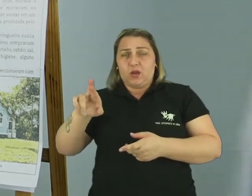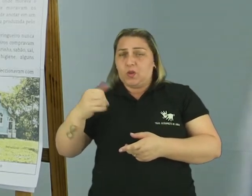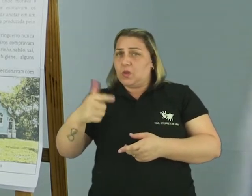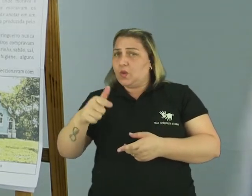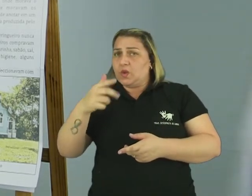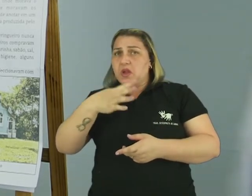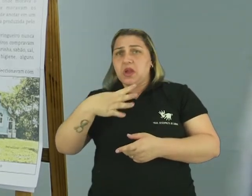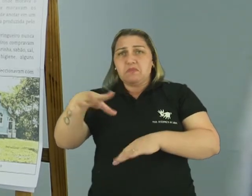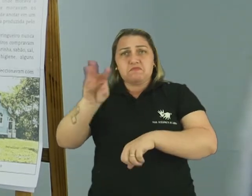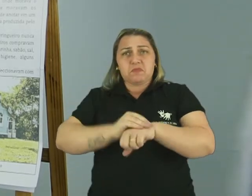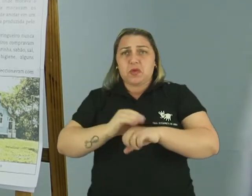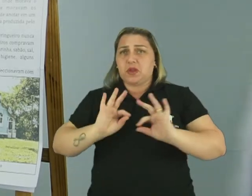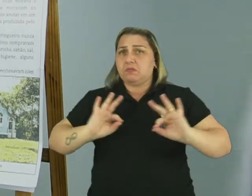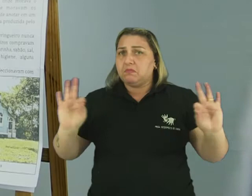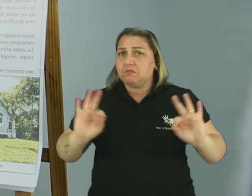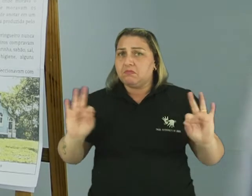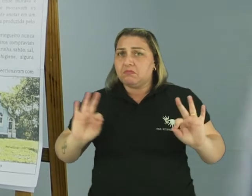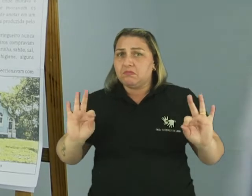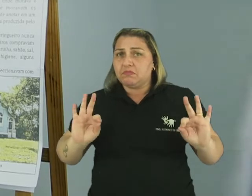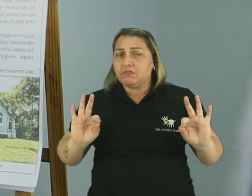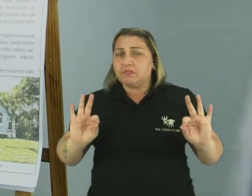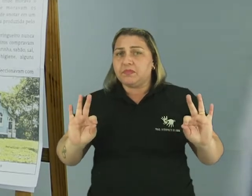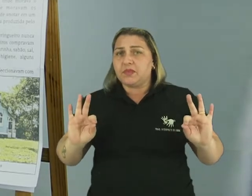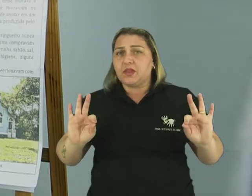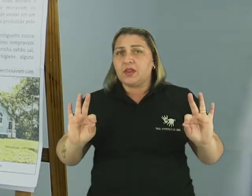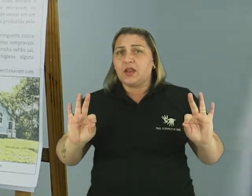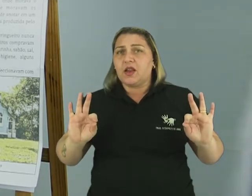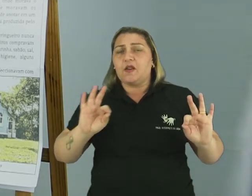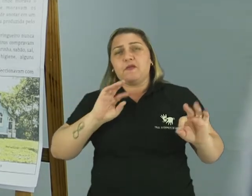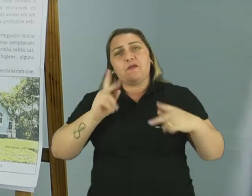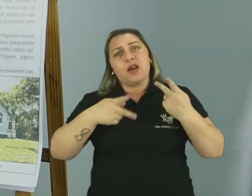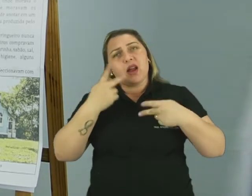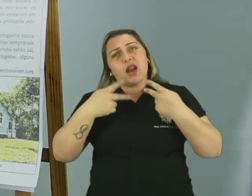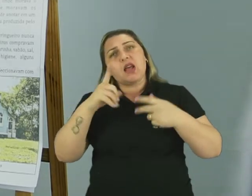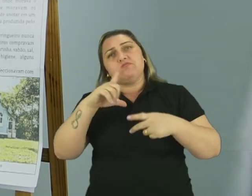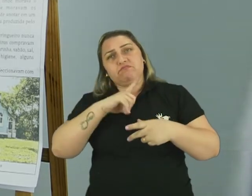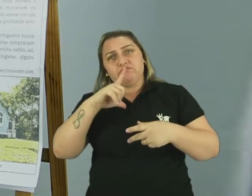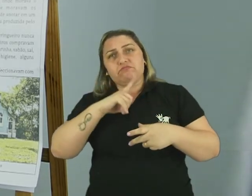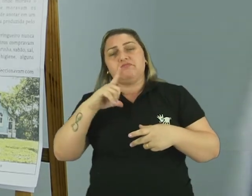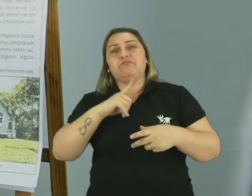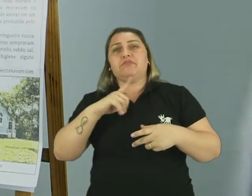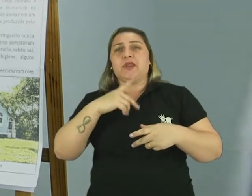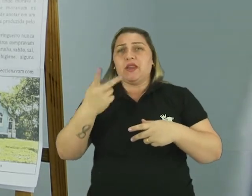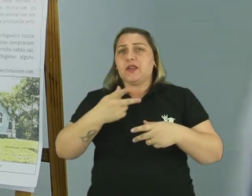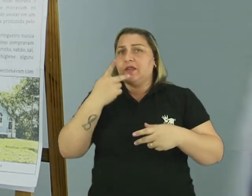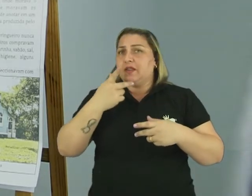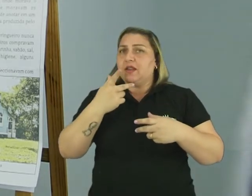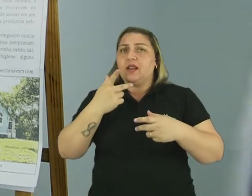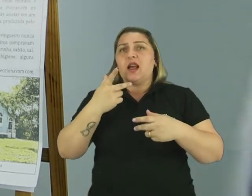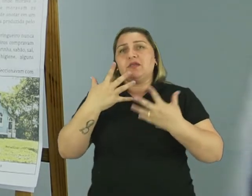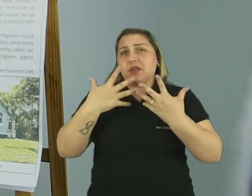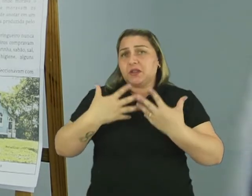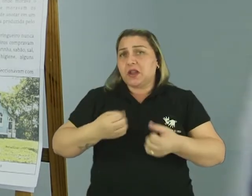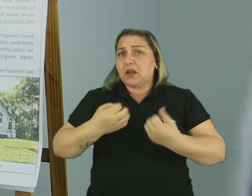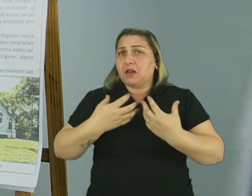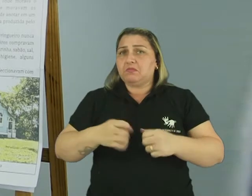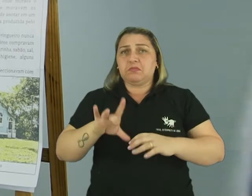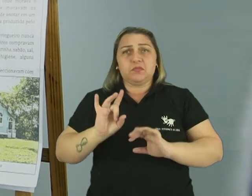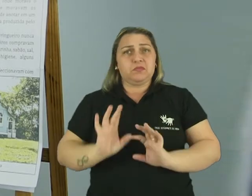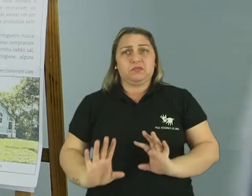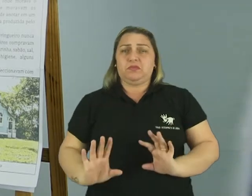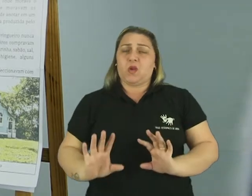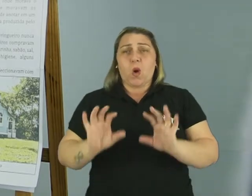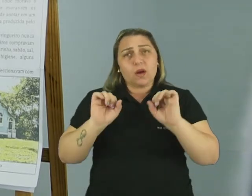nordestinos que vieram para cá, eles não tinham esse conhecimento. Então, o que falassem lá, eles tinham que falar amém, e é isso daí